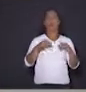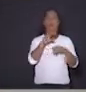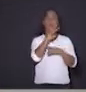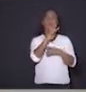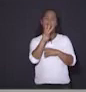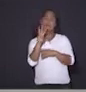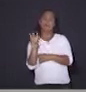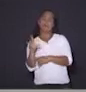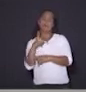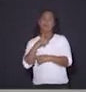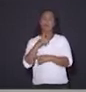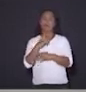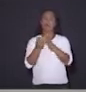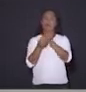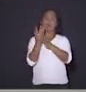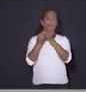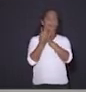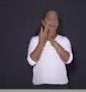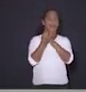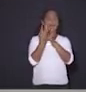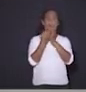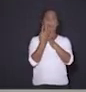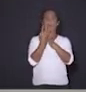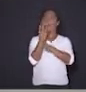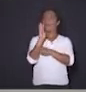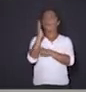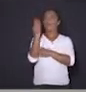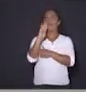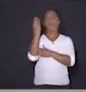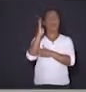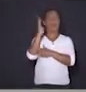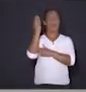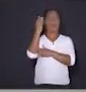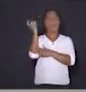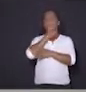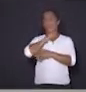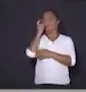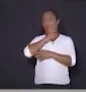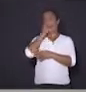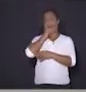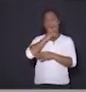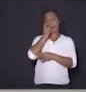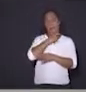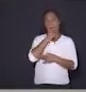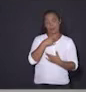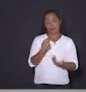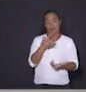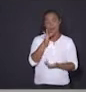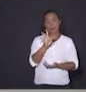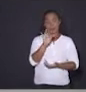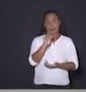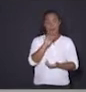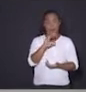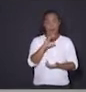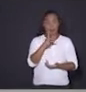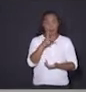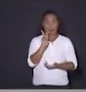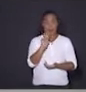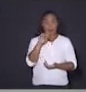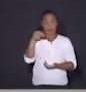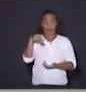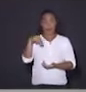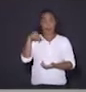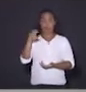vivem só disso mas é muito importante que não se lide com esse fenômeno das flec news como algo que deva ser